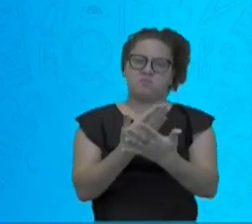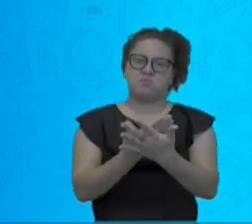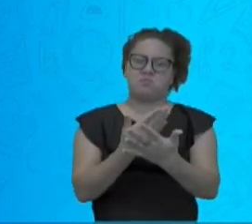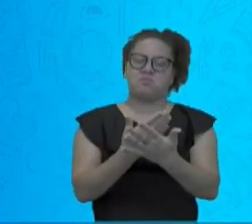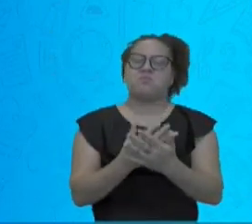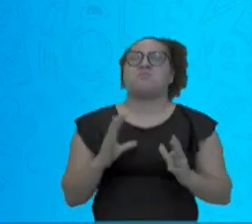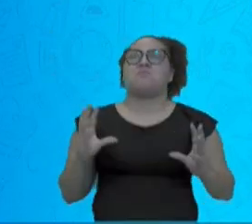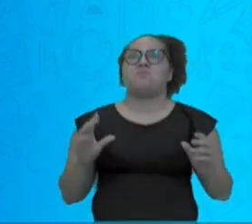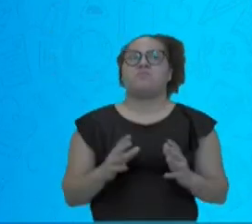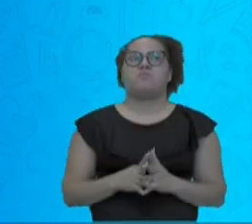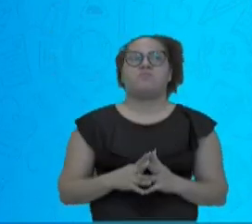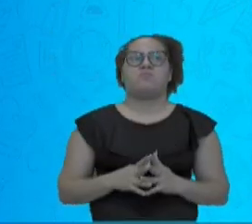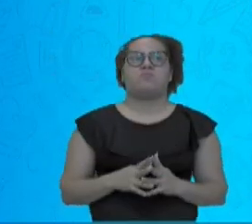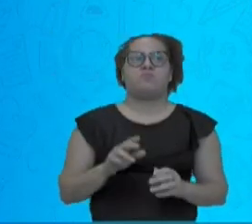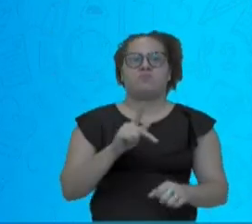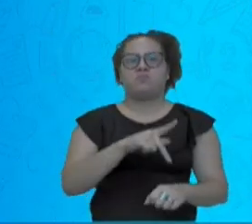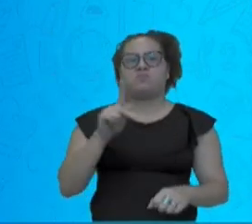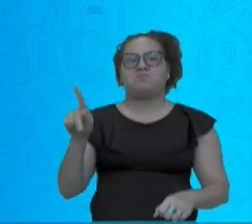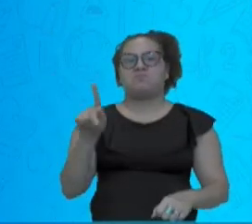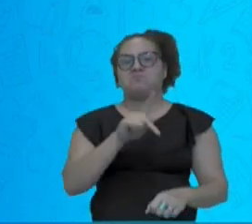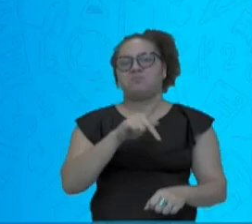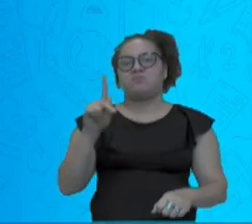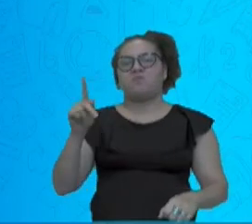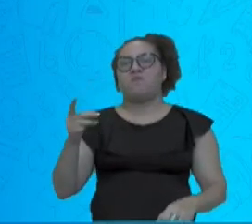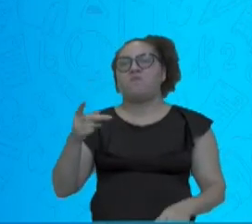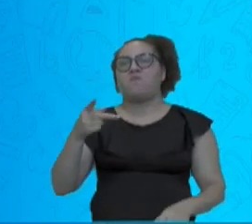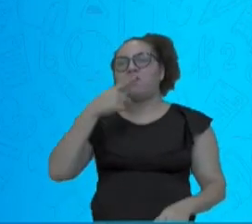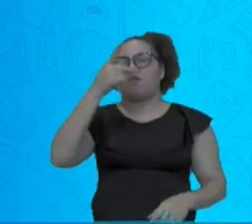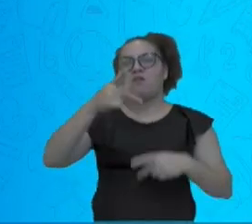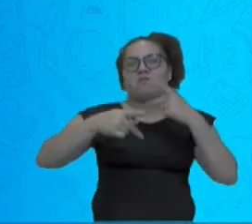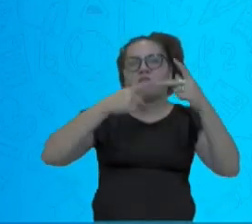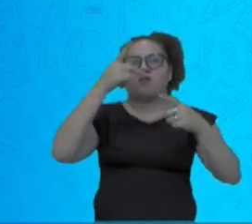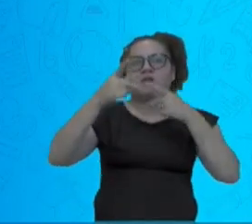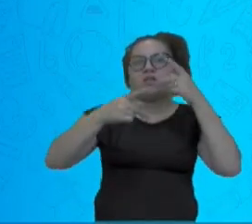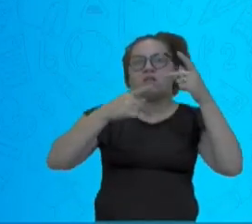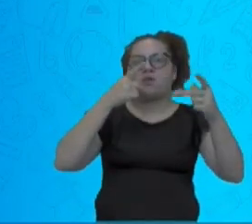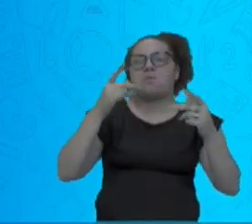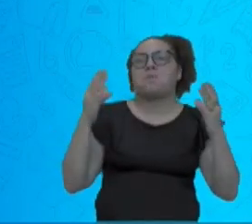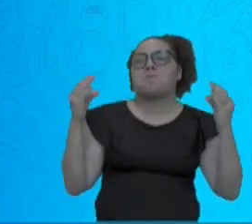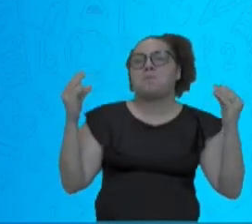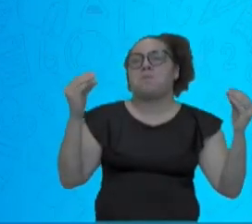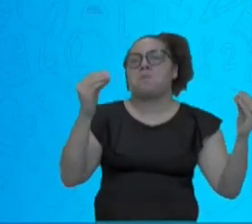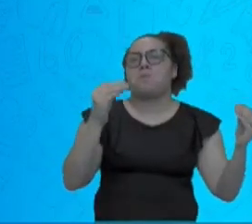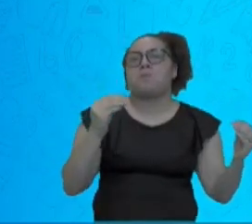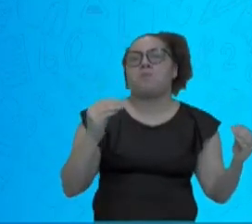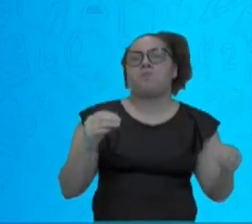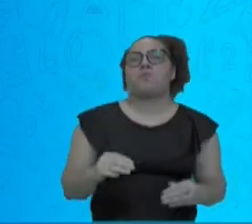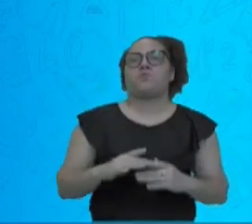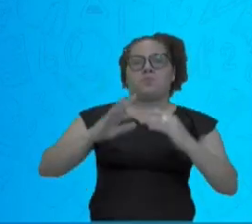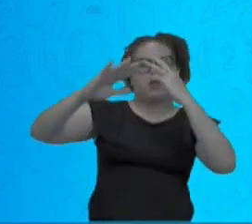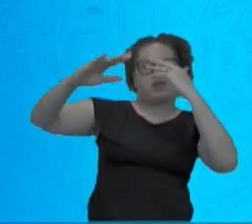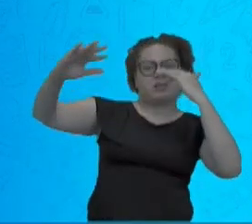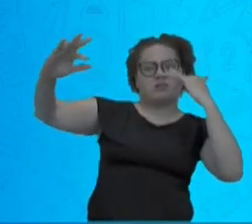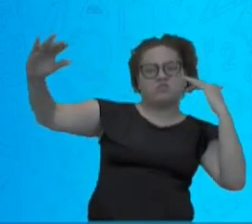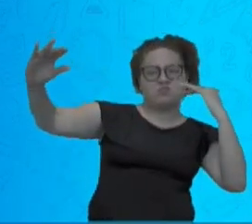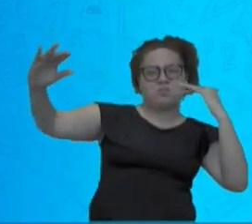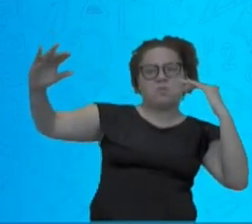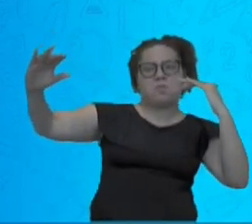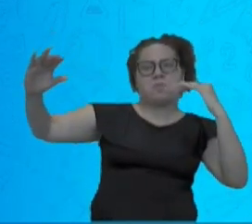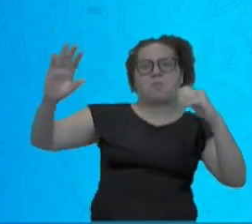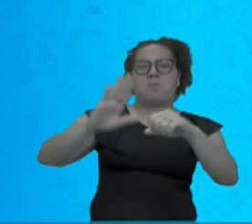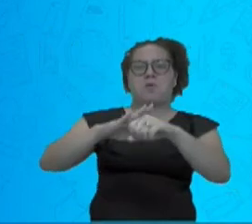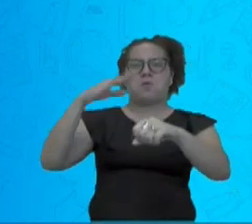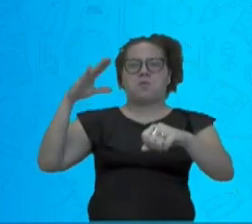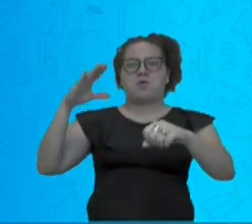professor falou para a gente que o Brasil, o que predominava no Brasil eram as planícies.